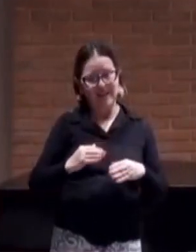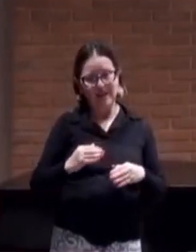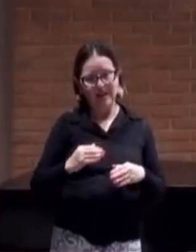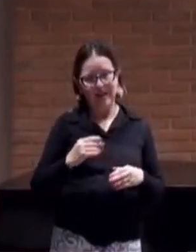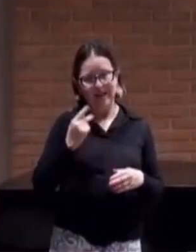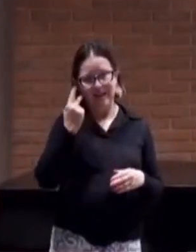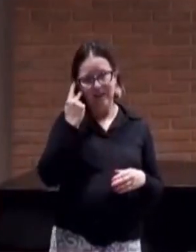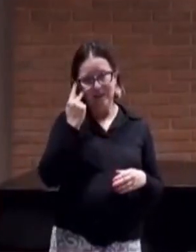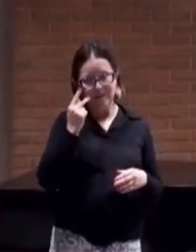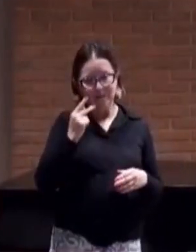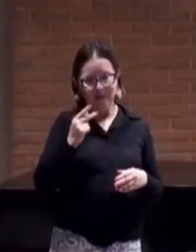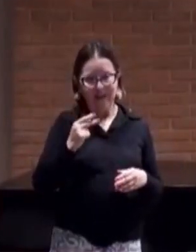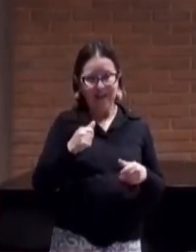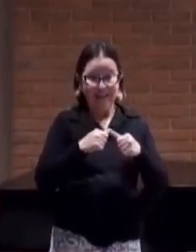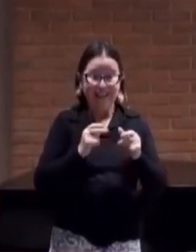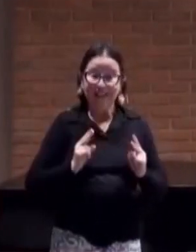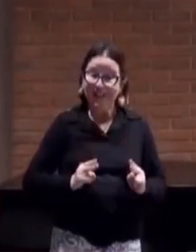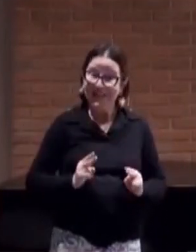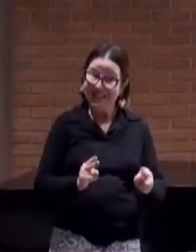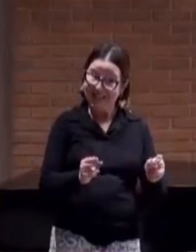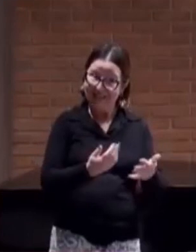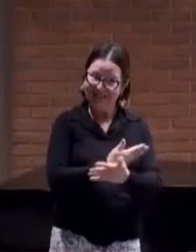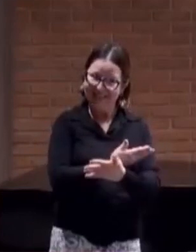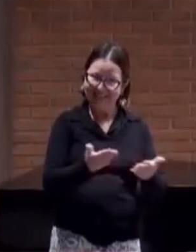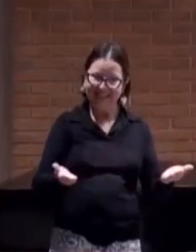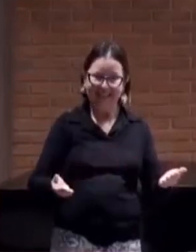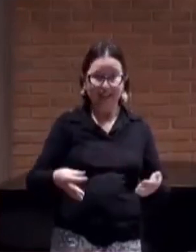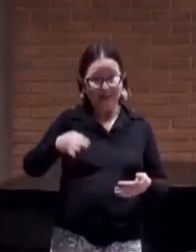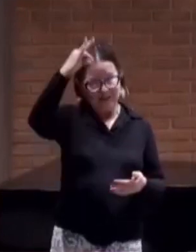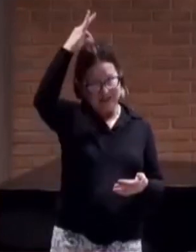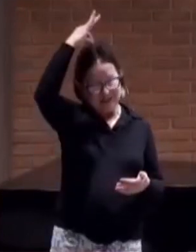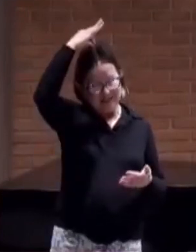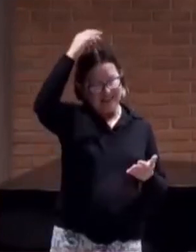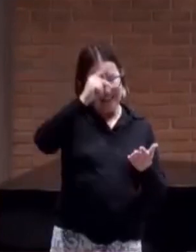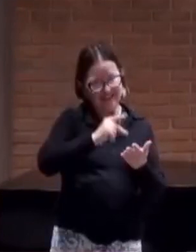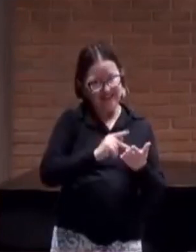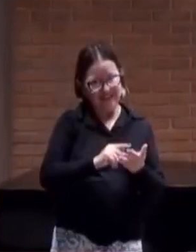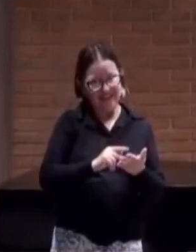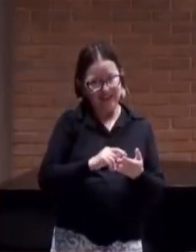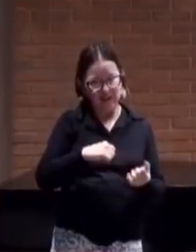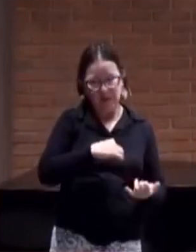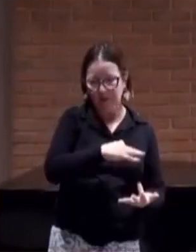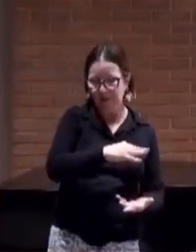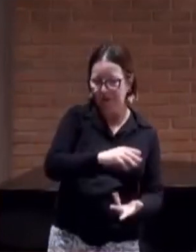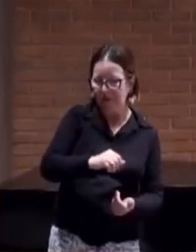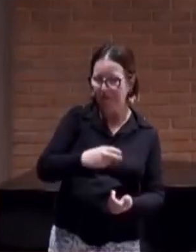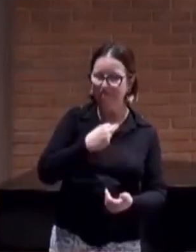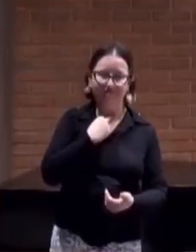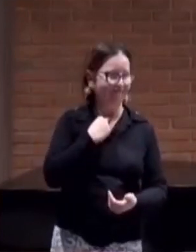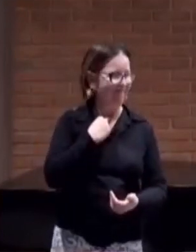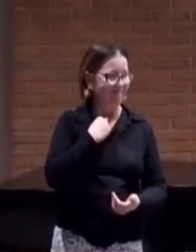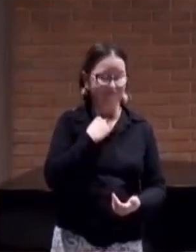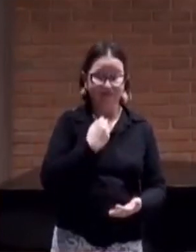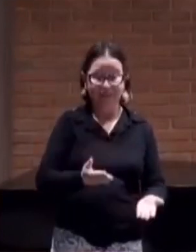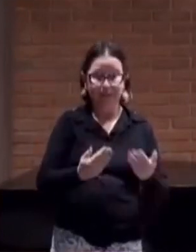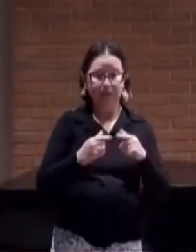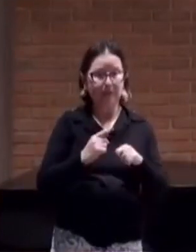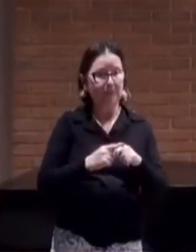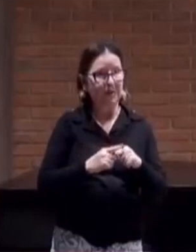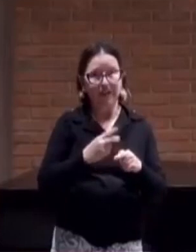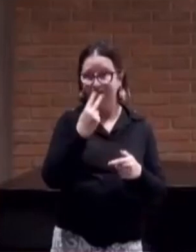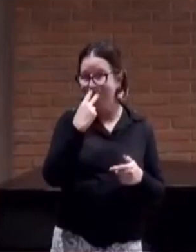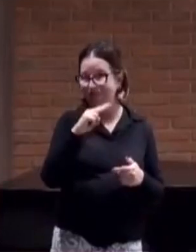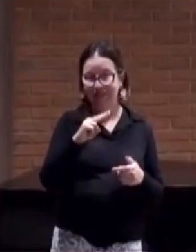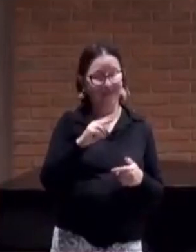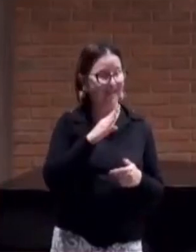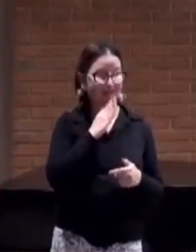para sempre convosco, o Espírito da verdade, que o mundo não pode receber, porque não o vê, nem